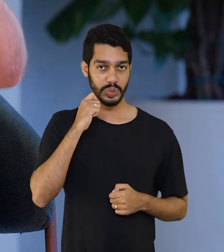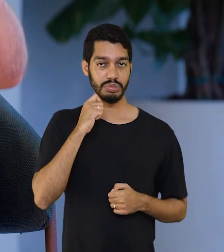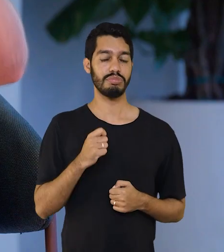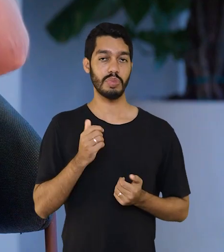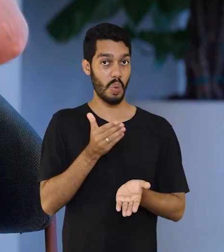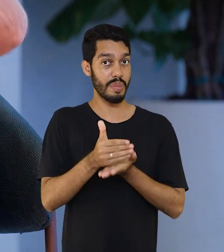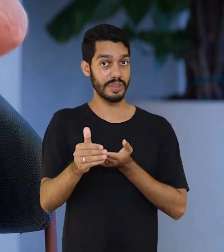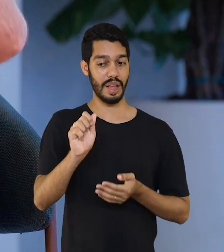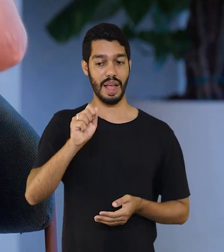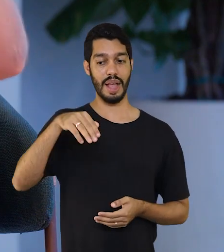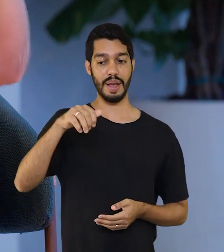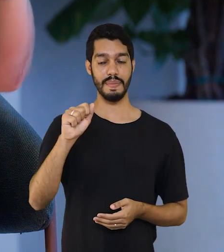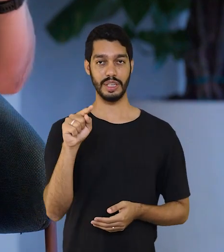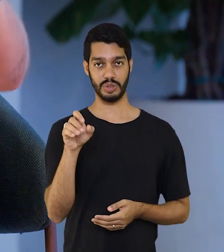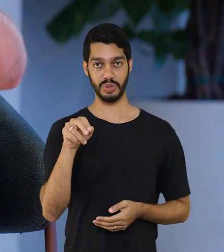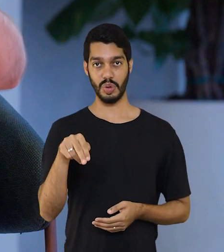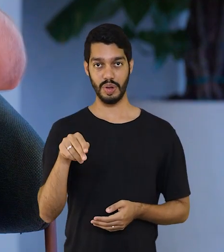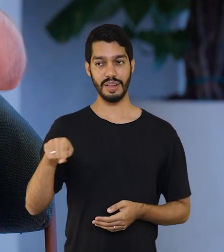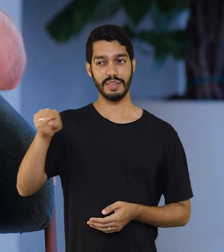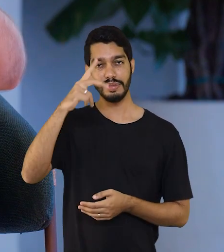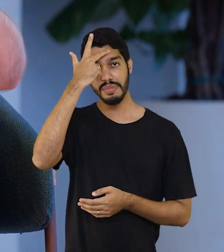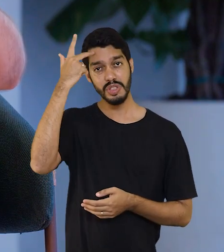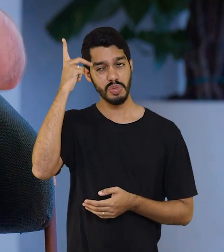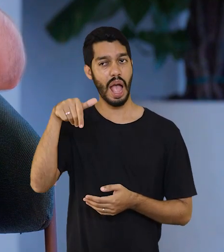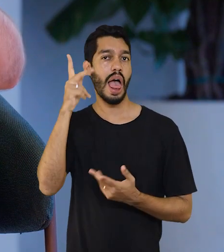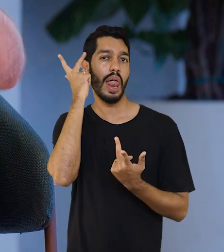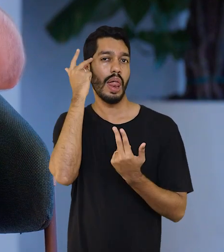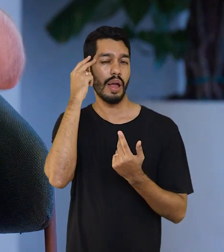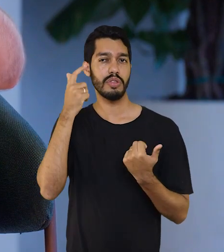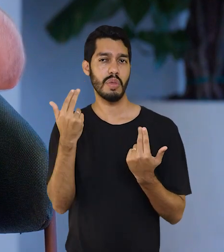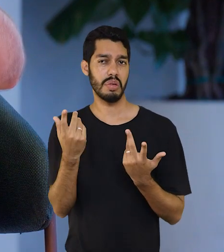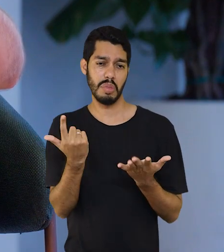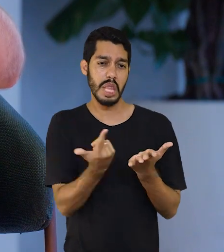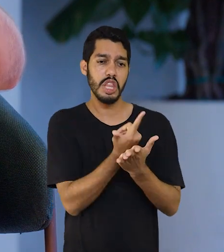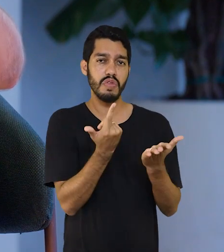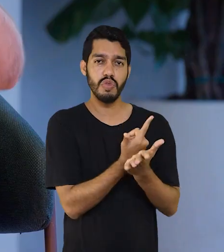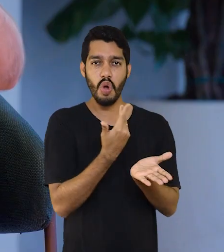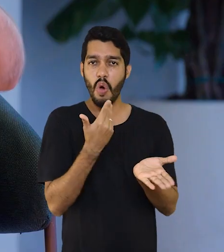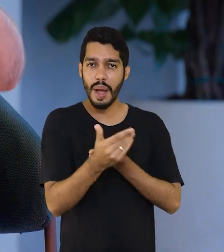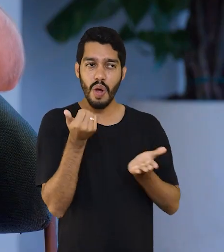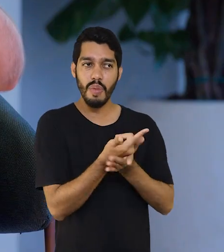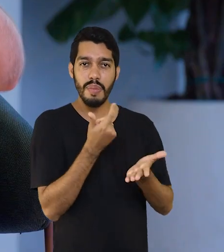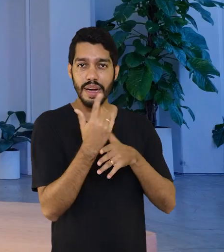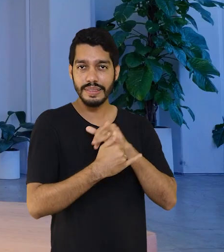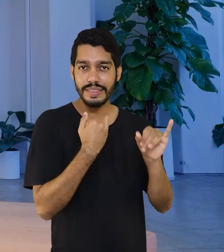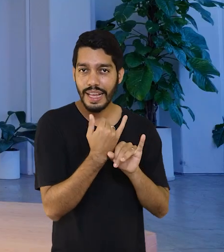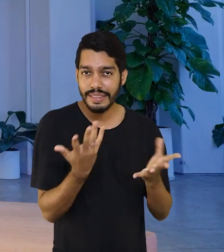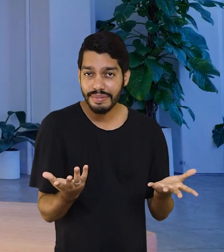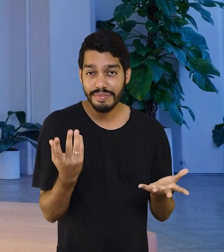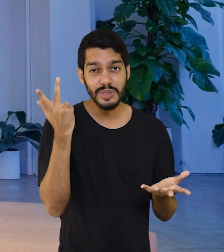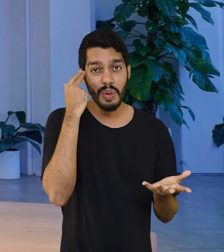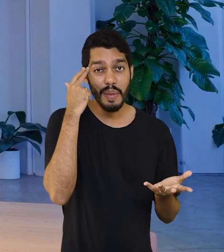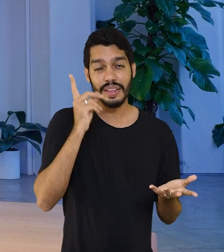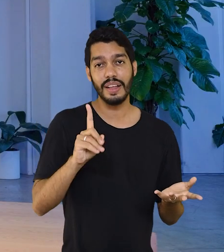Amazon começou, não era trivial e óbvio para as pessoas a ideia de comprar livro pela internet. Mas